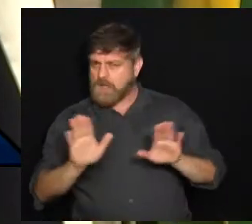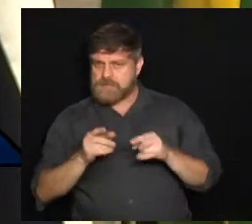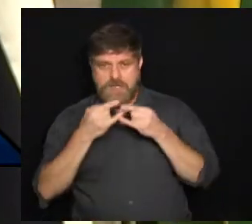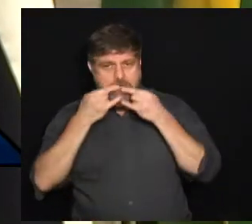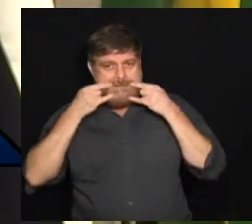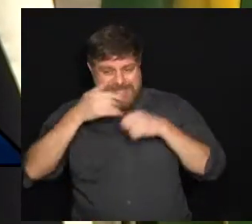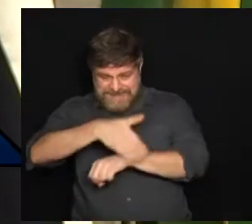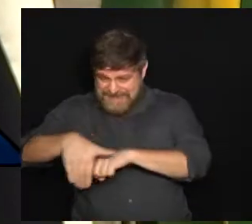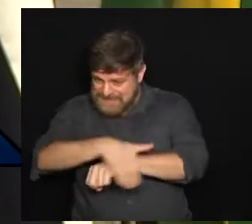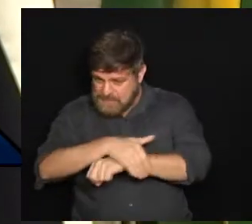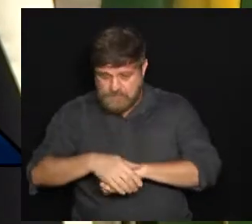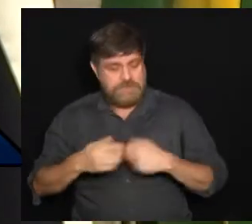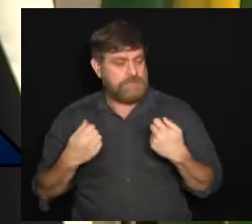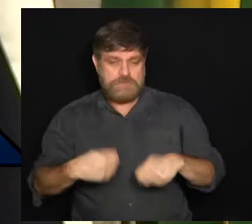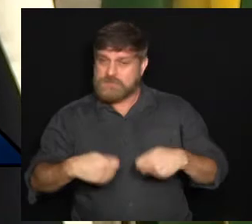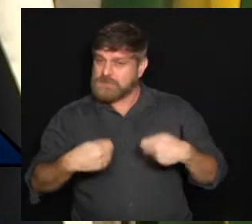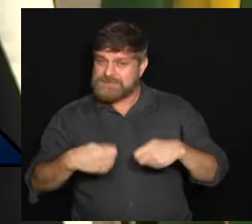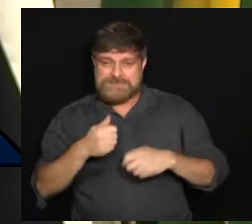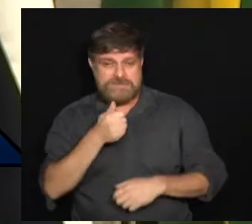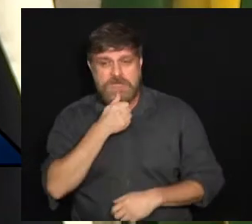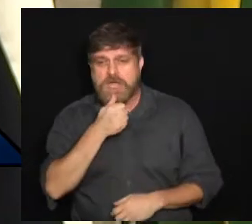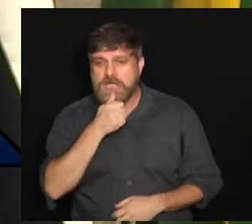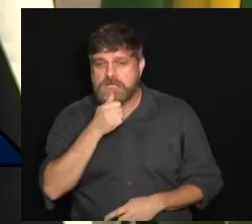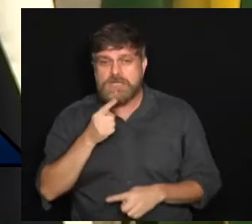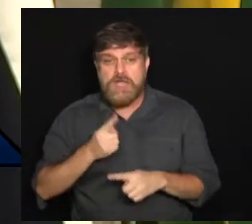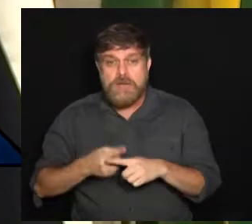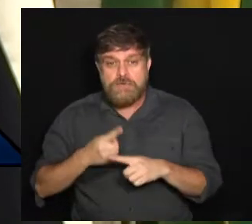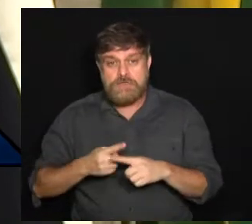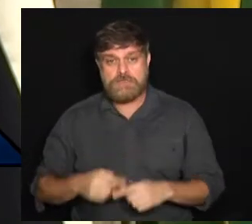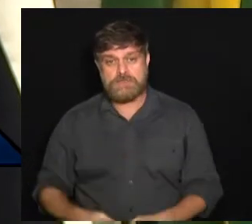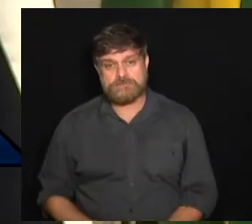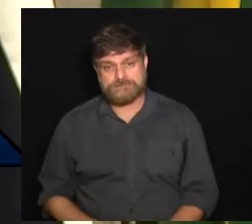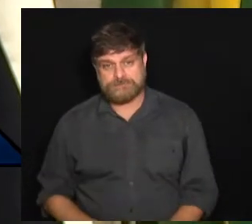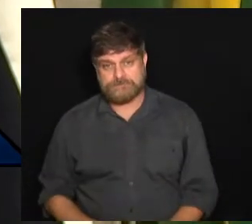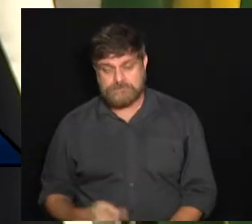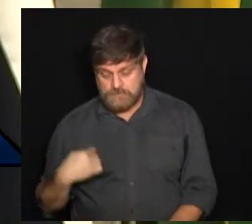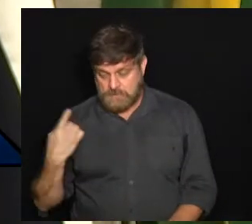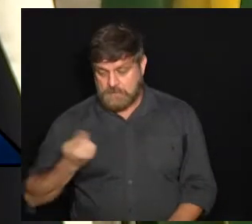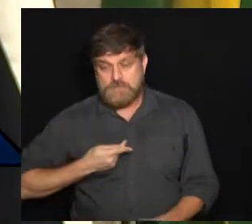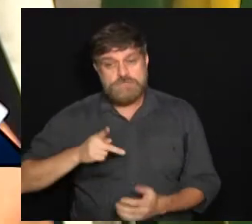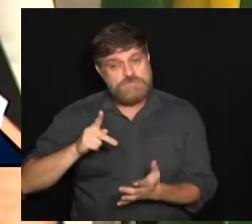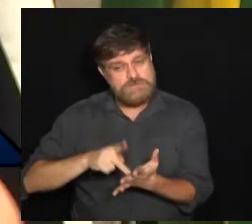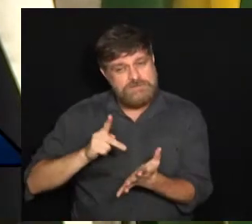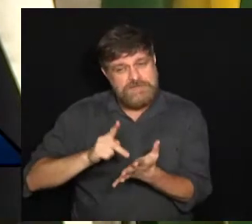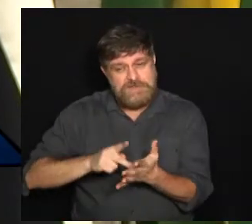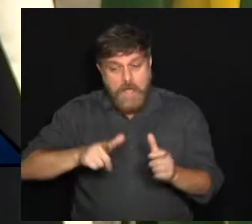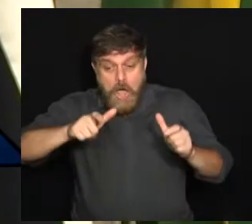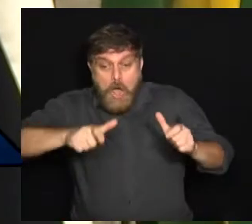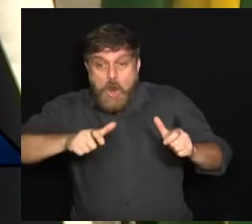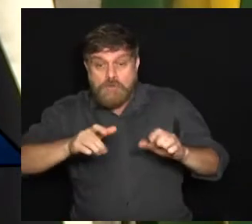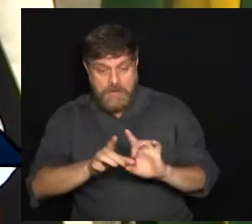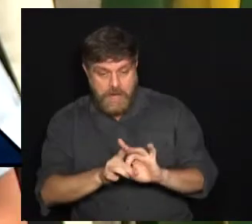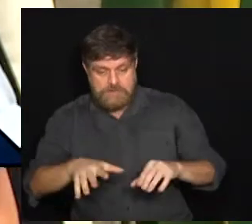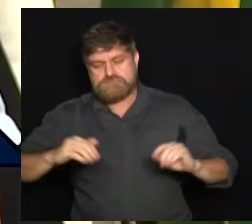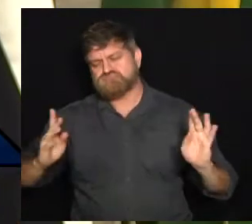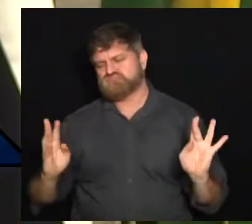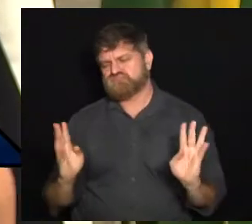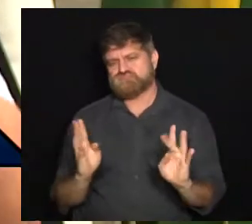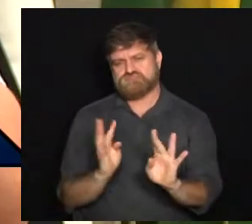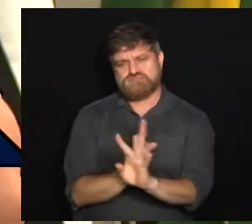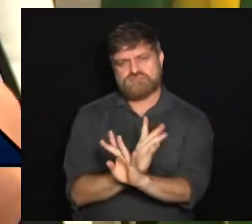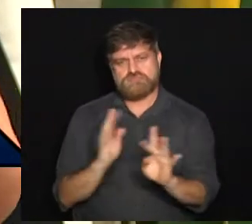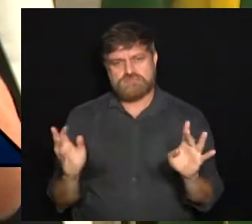rua ainda, tá? Ainda por quê, né? Porque a gente realmente, no espaço aberto e tudo mais, o